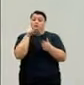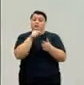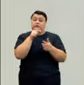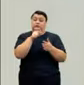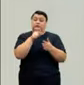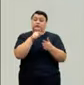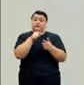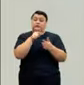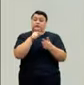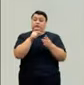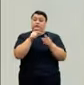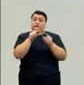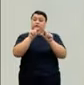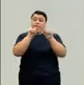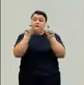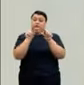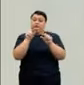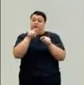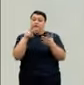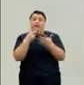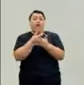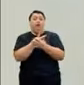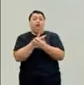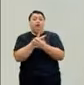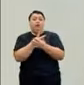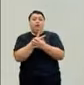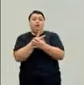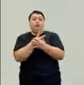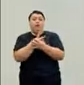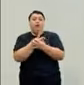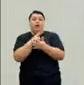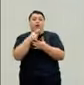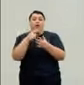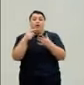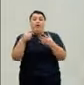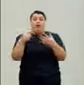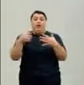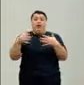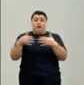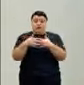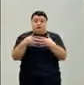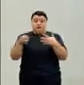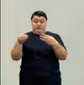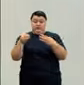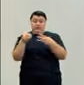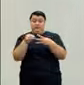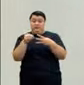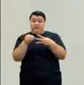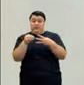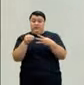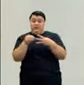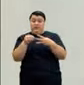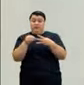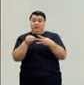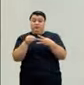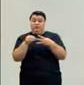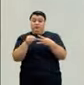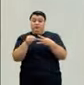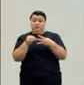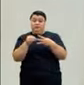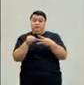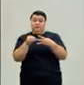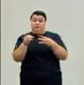corpo estranho aqui que tem coisa errada. E aí vai lá as células de defesa e vão fagocitar esse